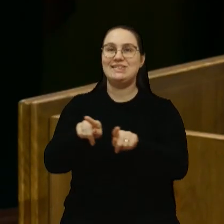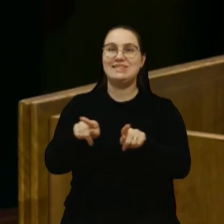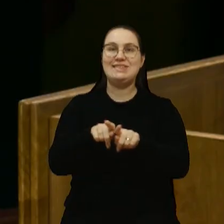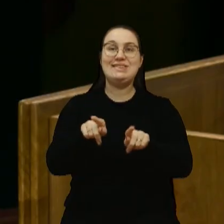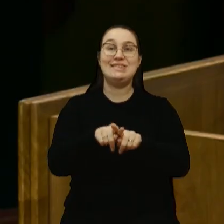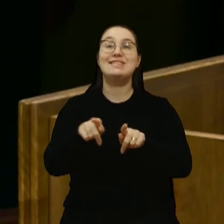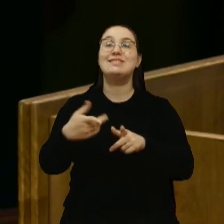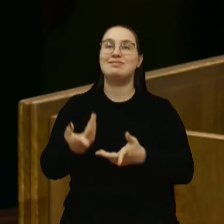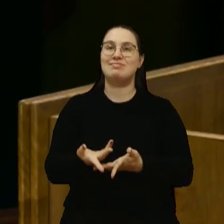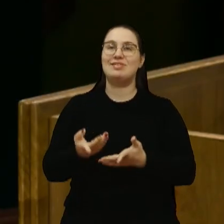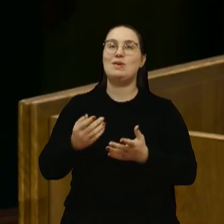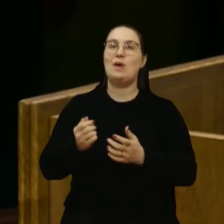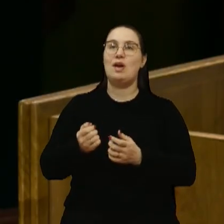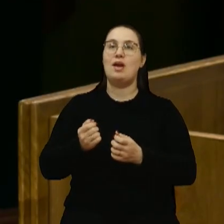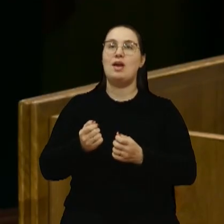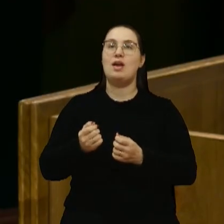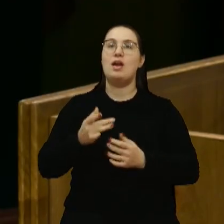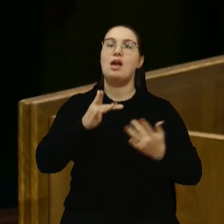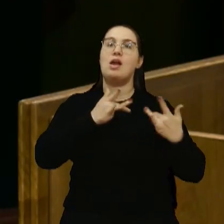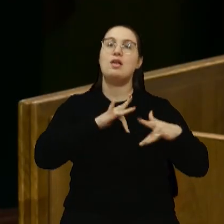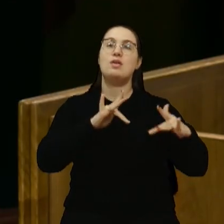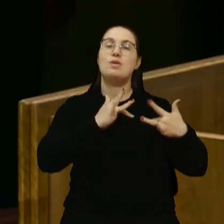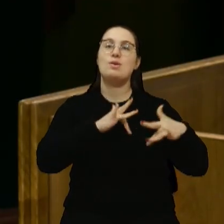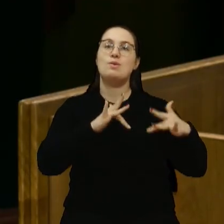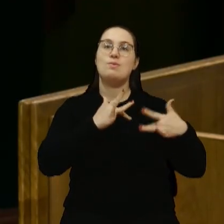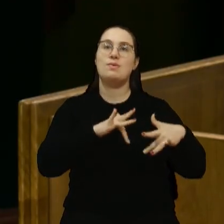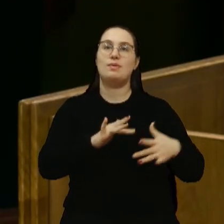pode servir como instrumento de solidariedade.